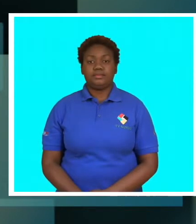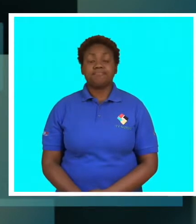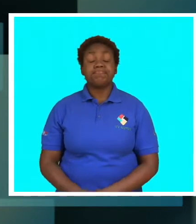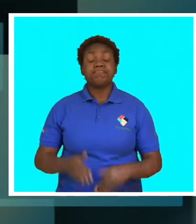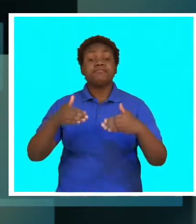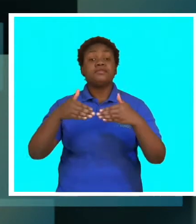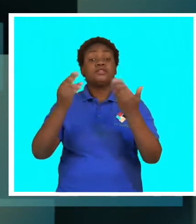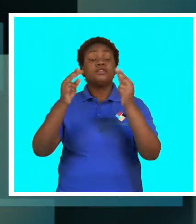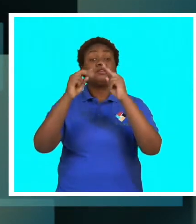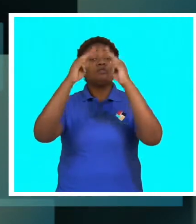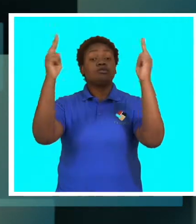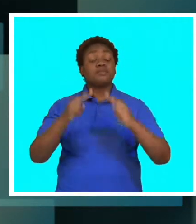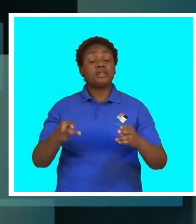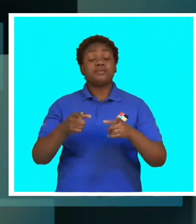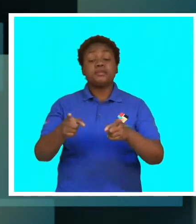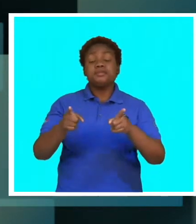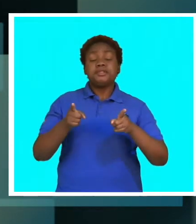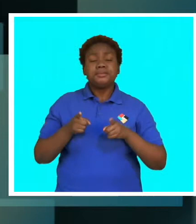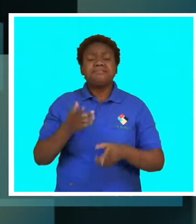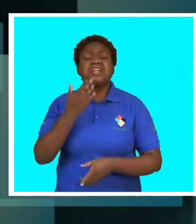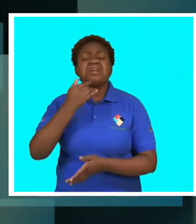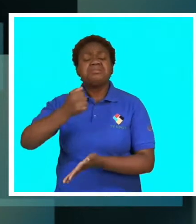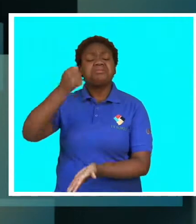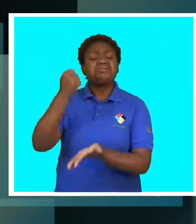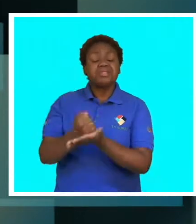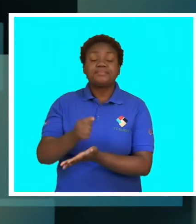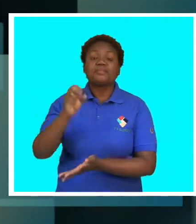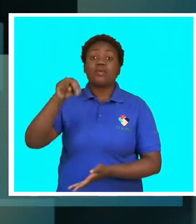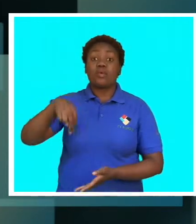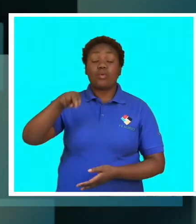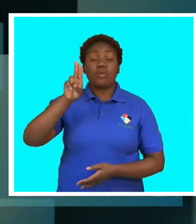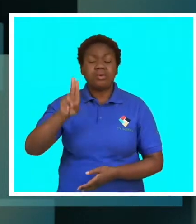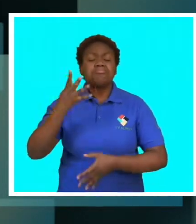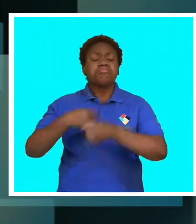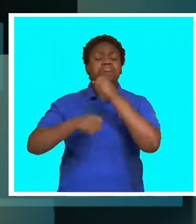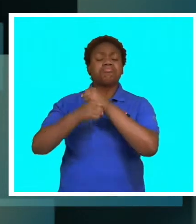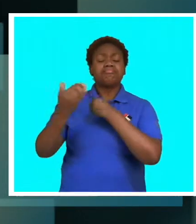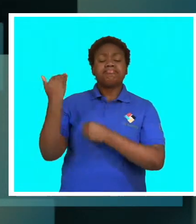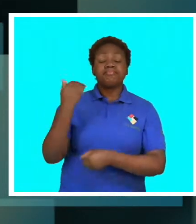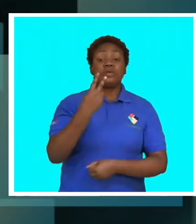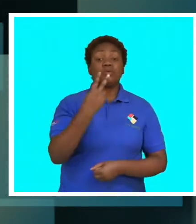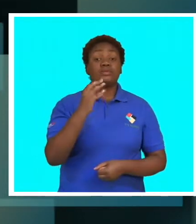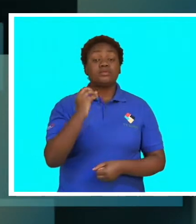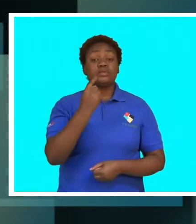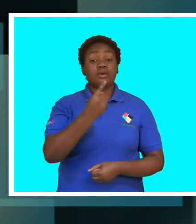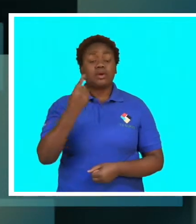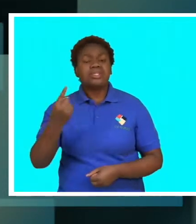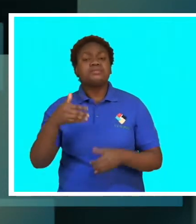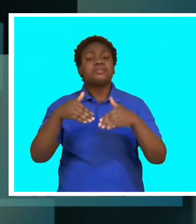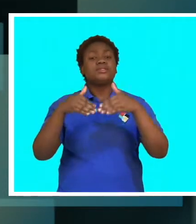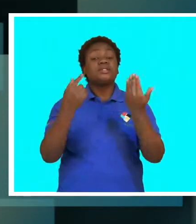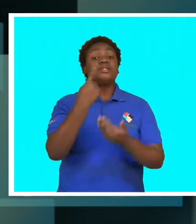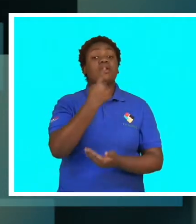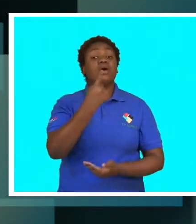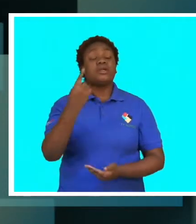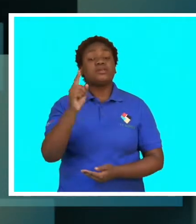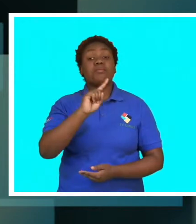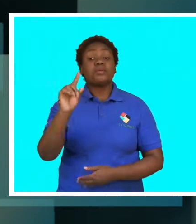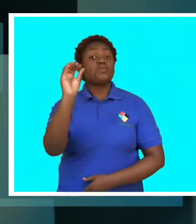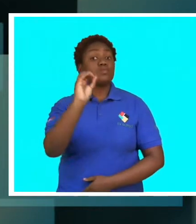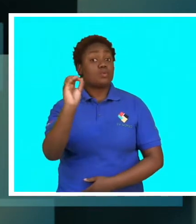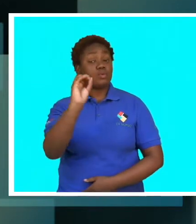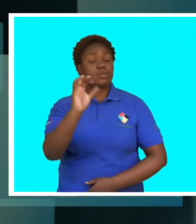Internacional da Rapariga foi instituído pela Organização das Nações Unidas em 2011 e celebra